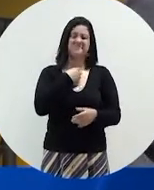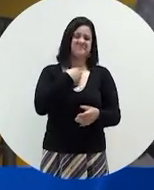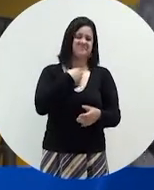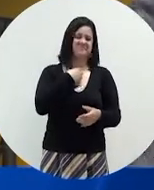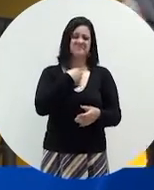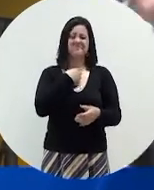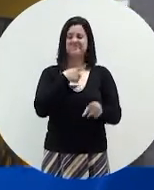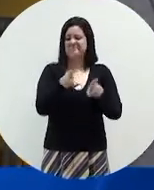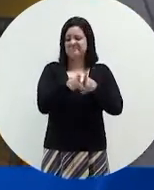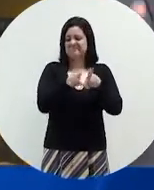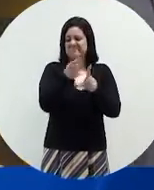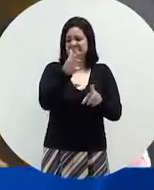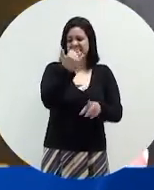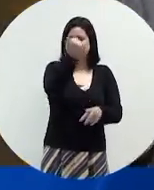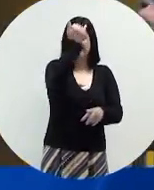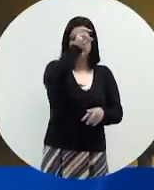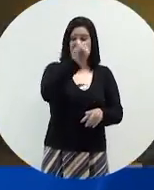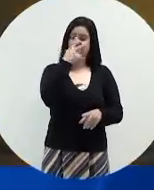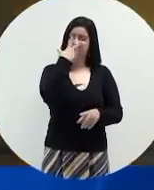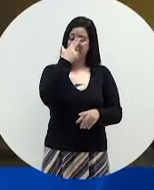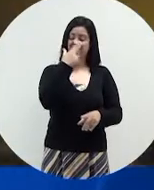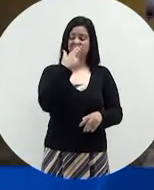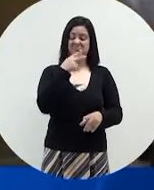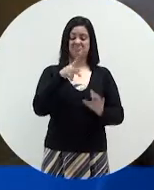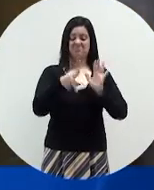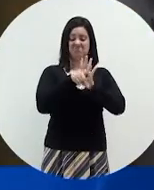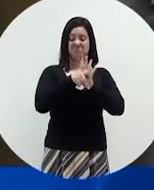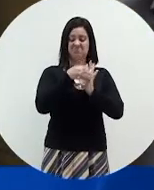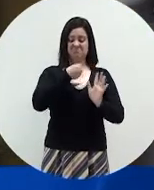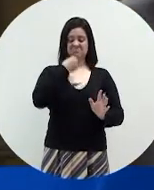sabe, não importa muito se você crê ou não